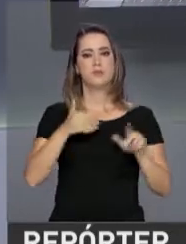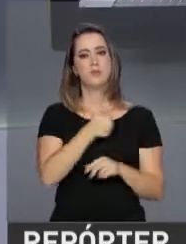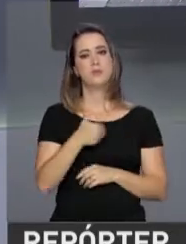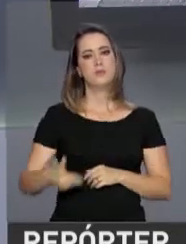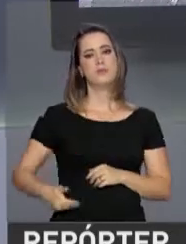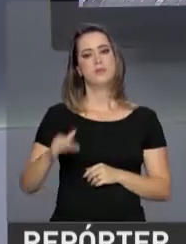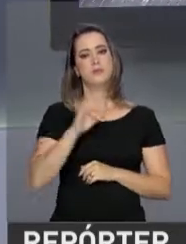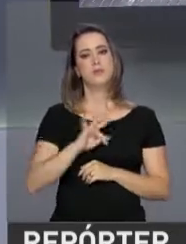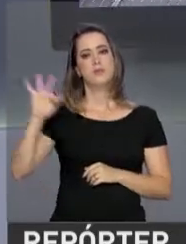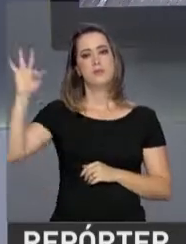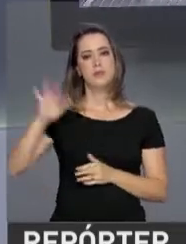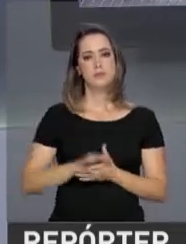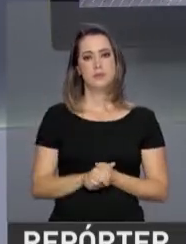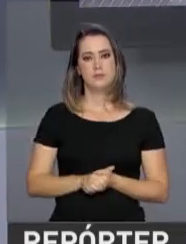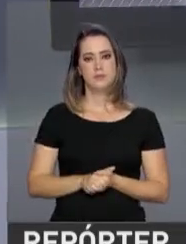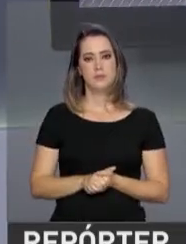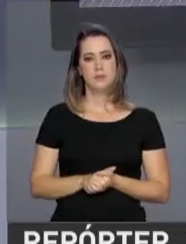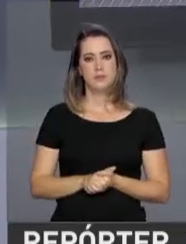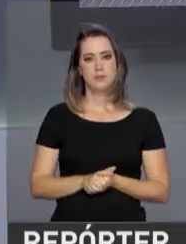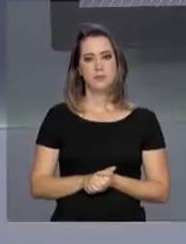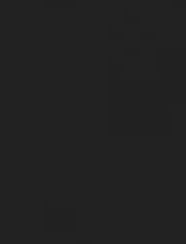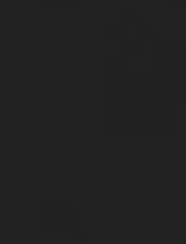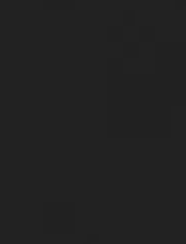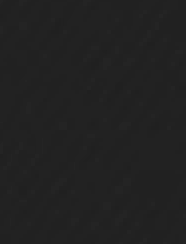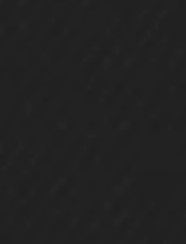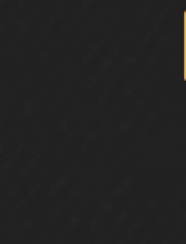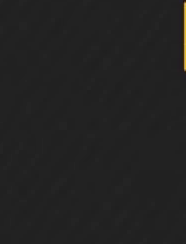gente na nbr a tv do governo federal